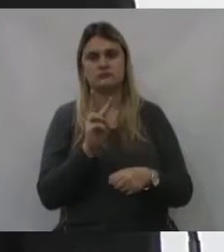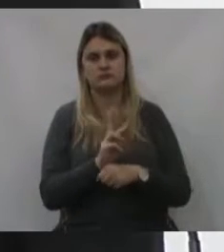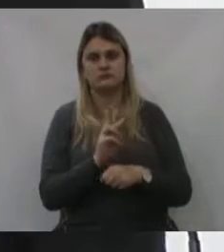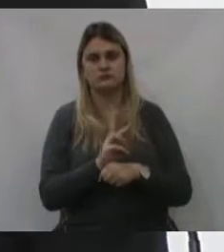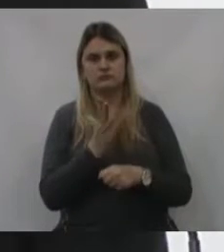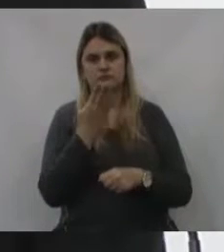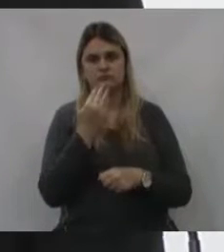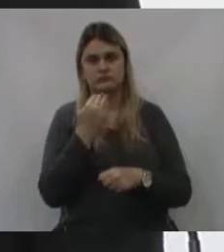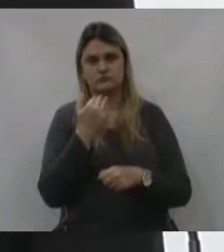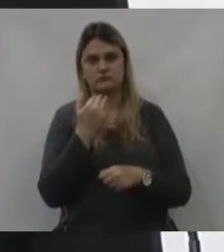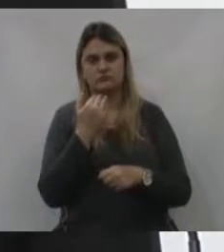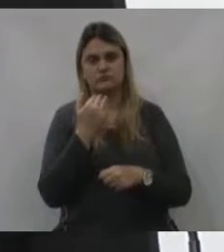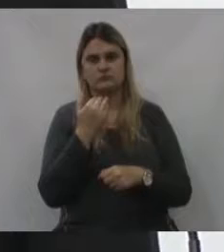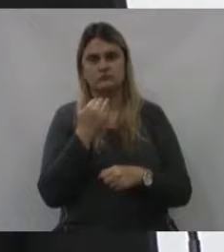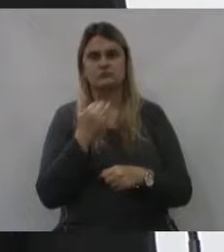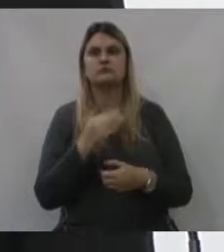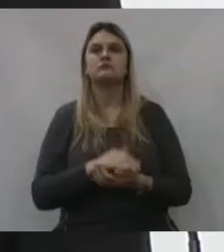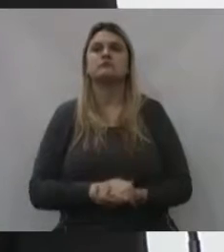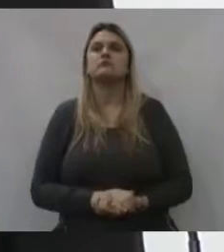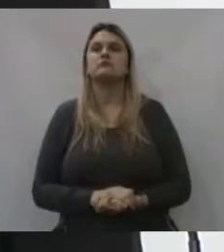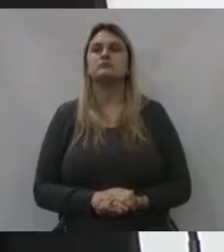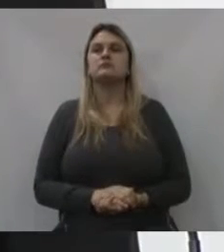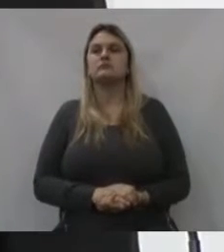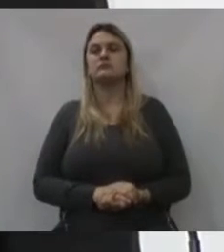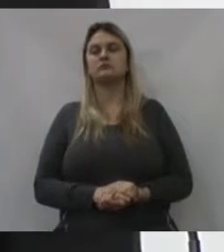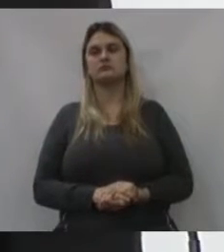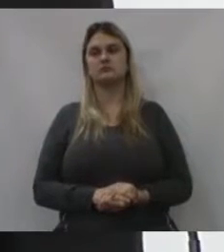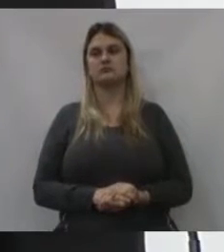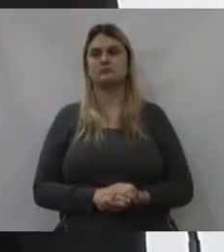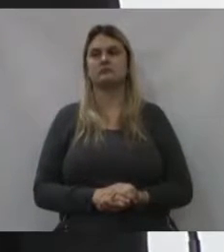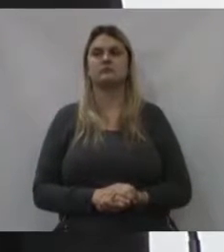questão do controle e da questão aí da